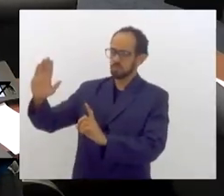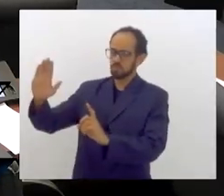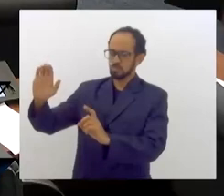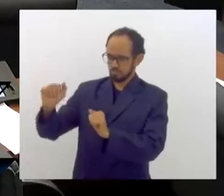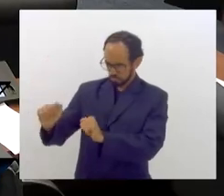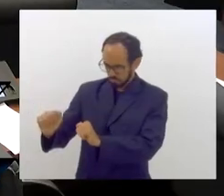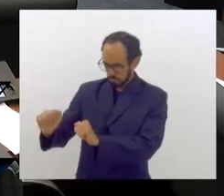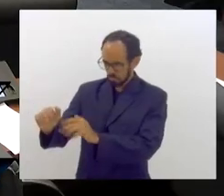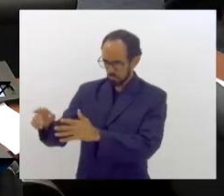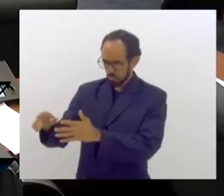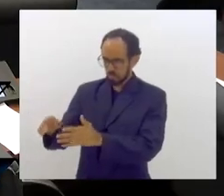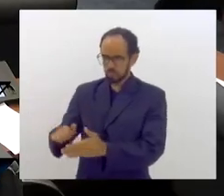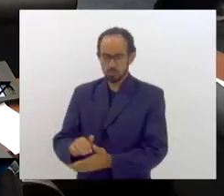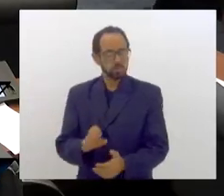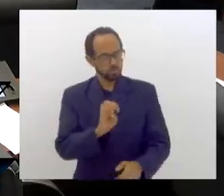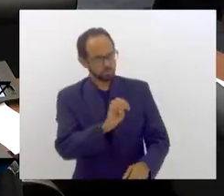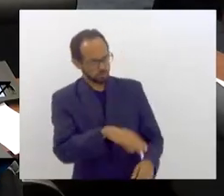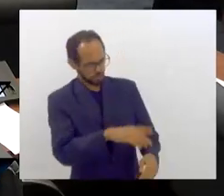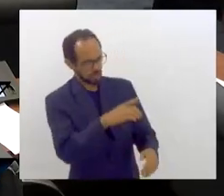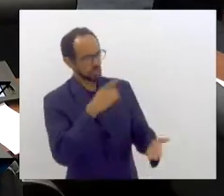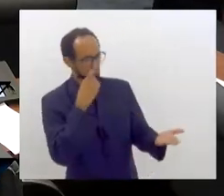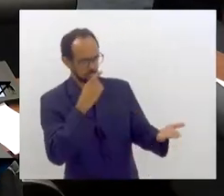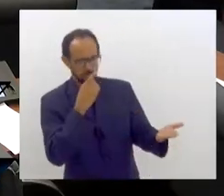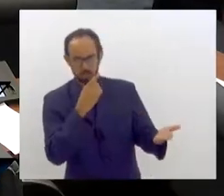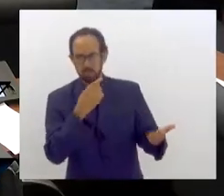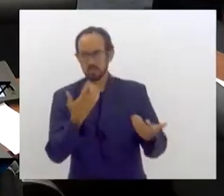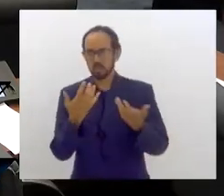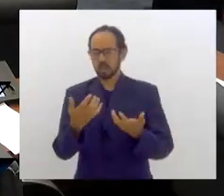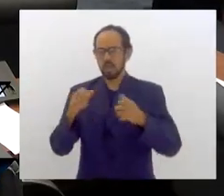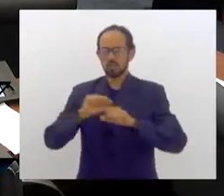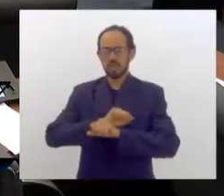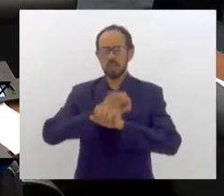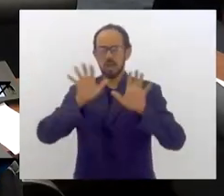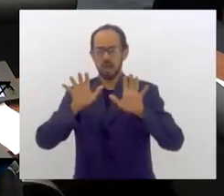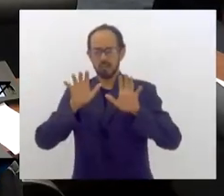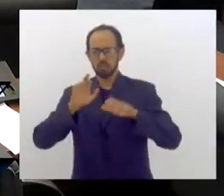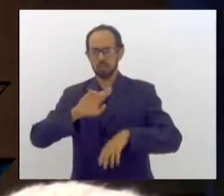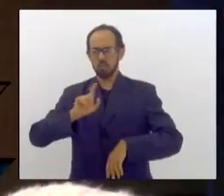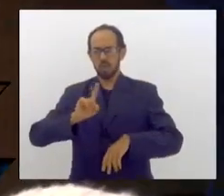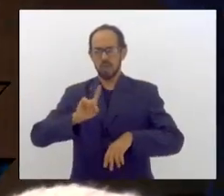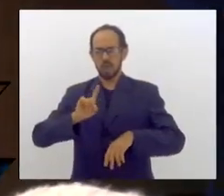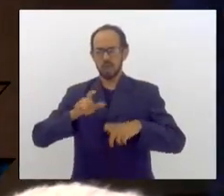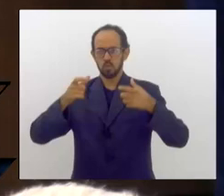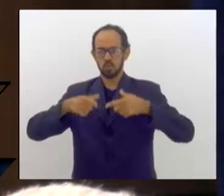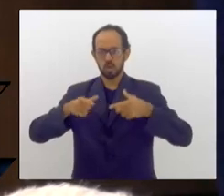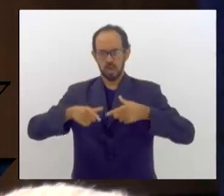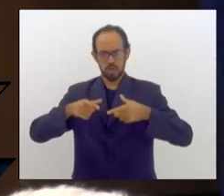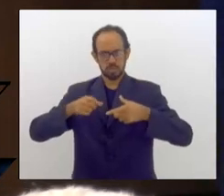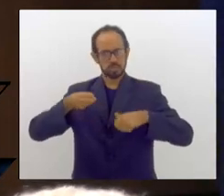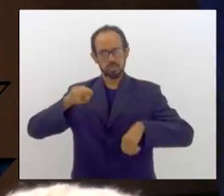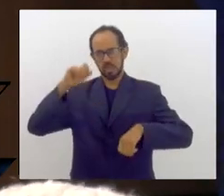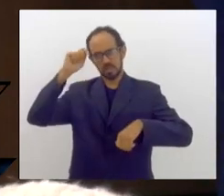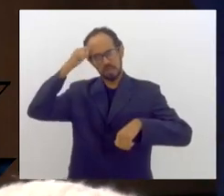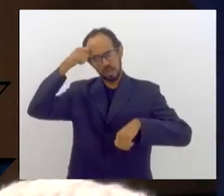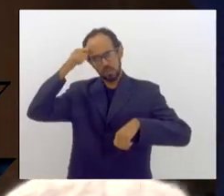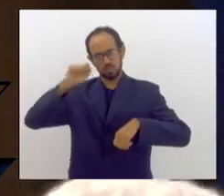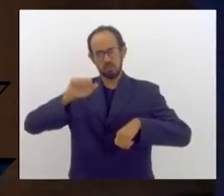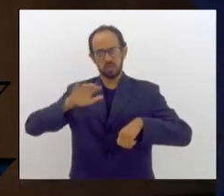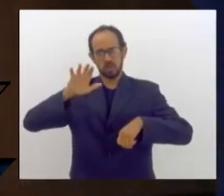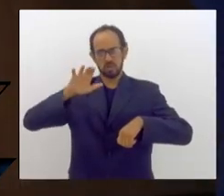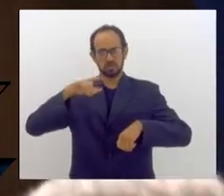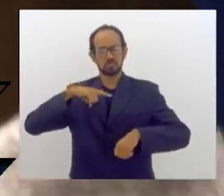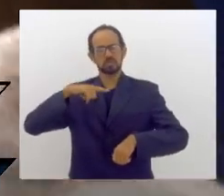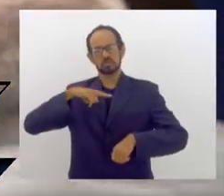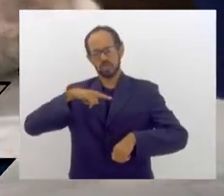Pode? Pode sim, deputado. Queria deixar bem claro que não se trata de onde veio, se é negro, se é favelado. Temos MC Buchecha